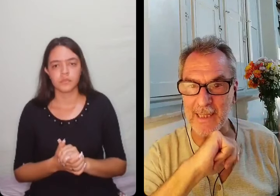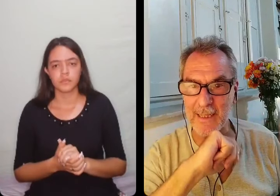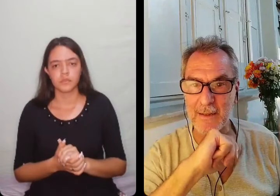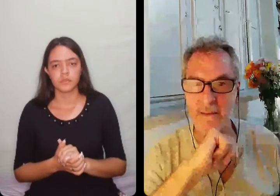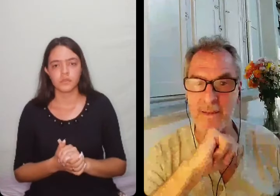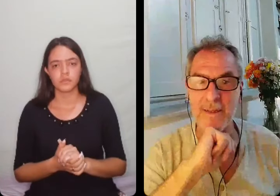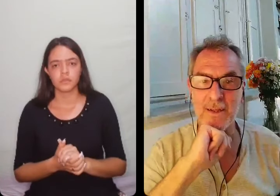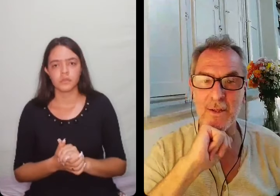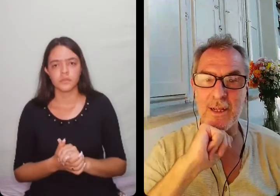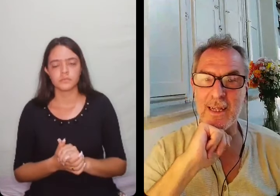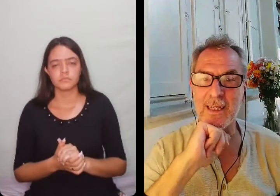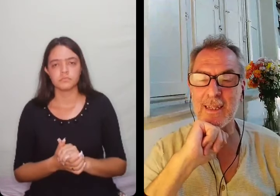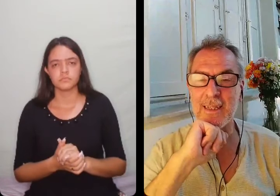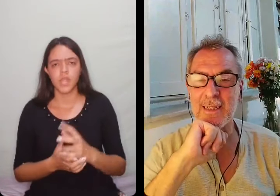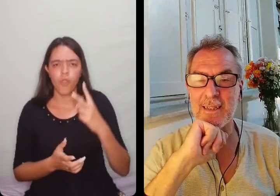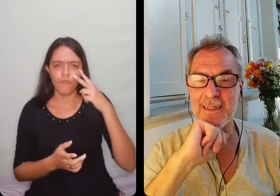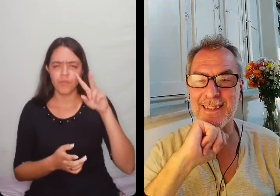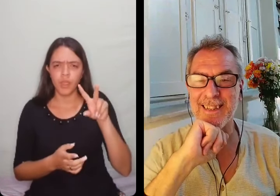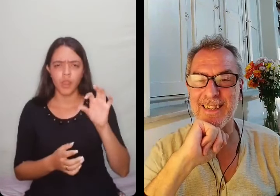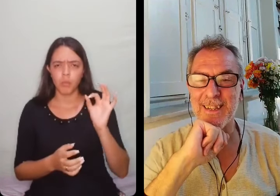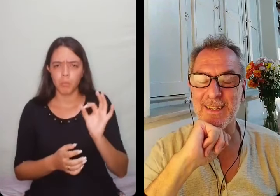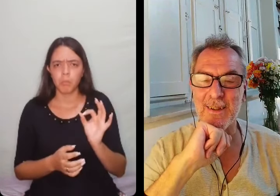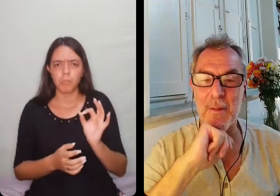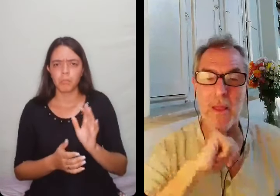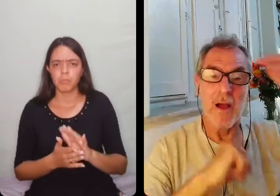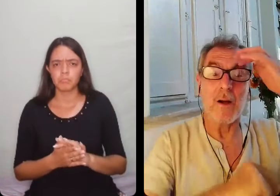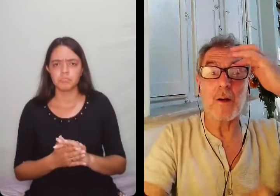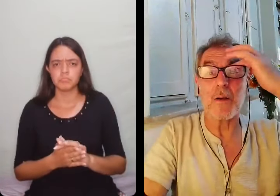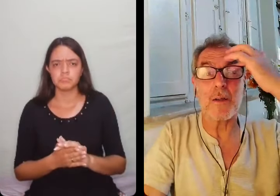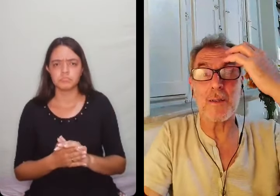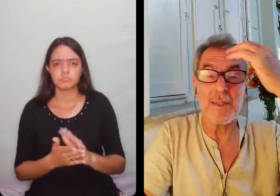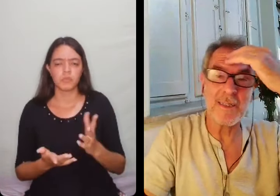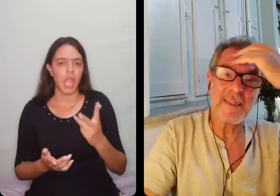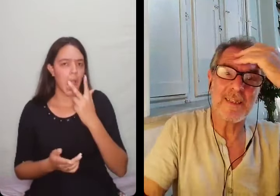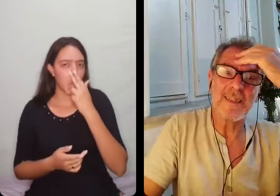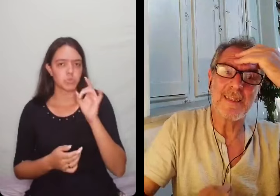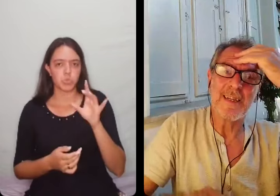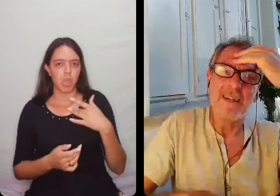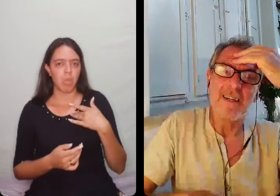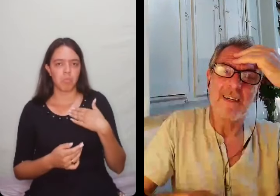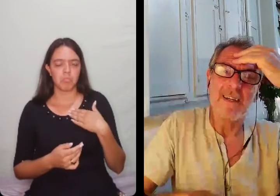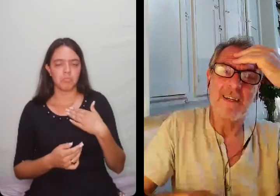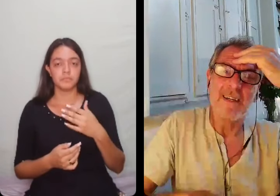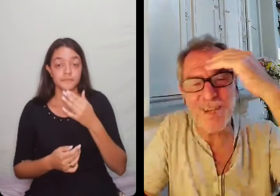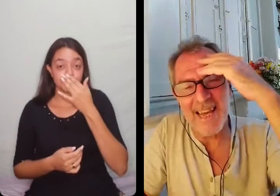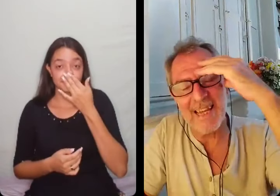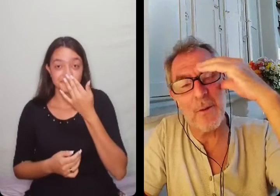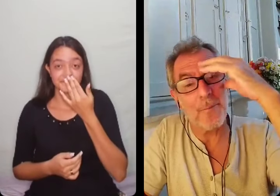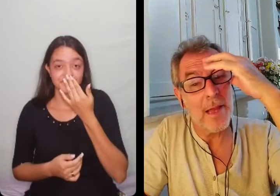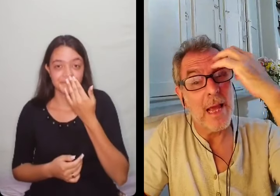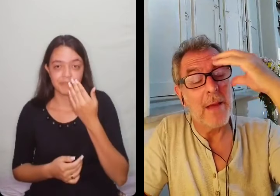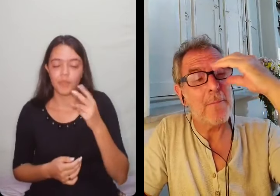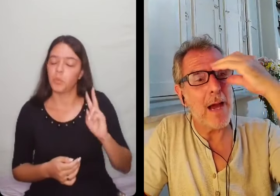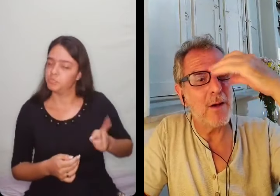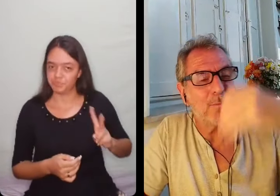sabia que... Eu tô te vendo. Ok. Ah, então acho que é só eu. Bora lá, Norberto. Continua. Ok.